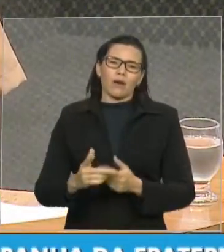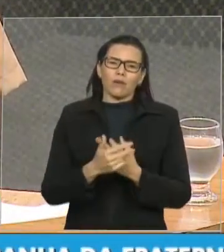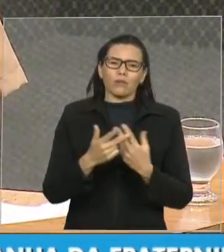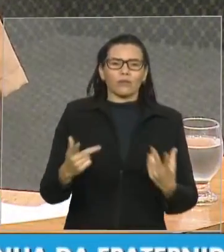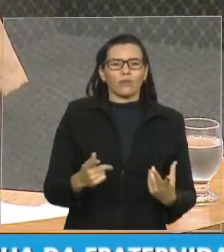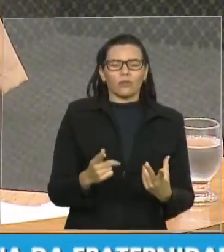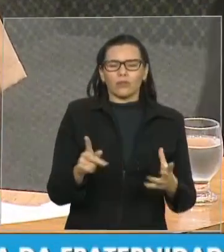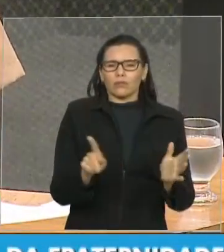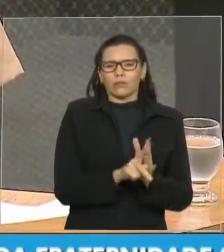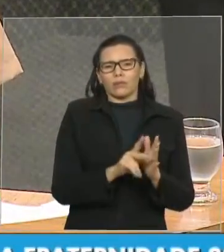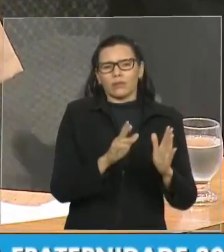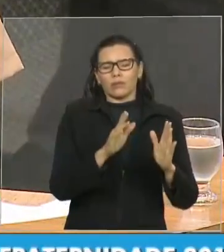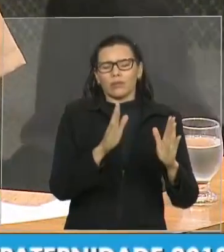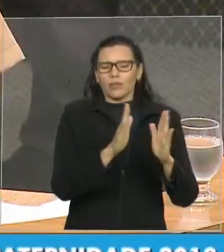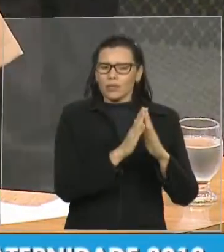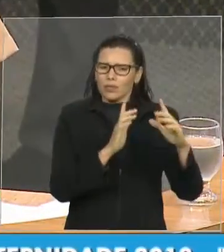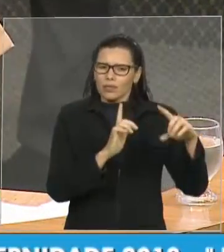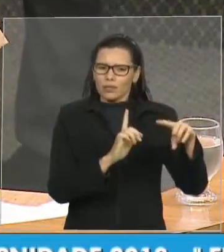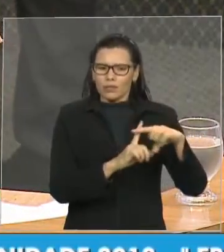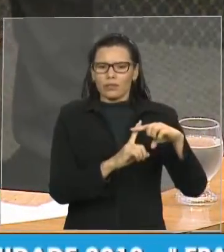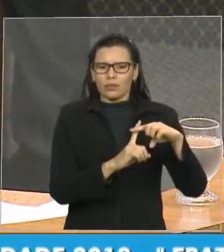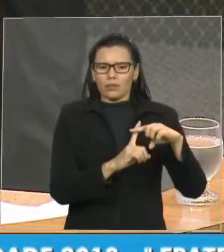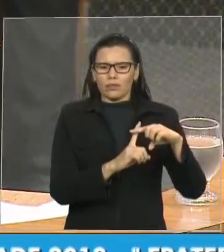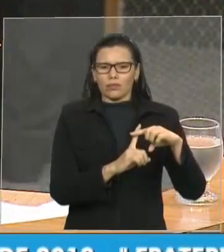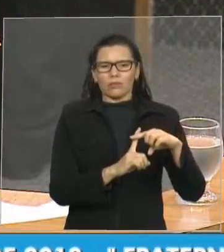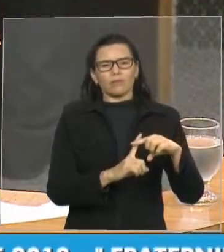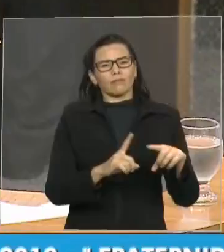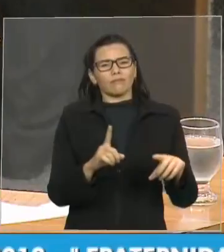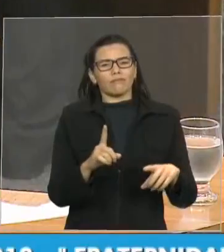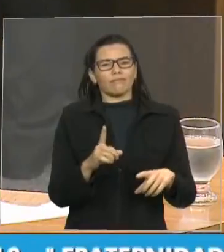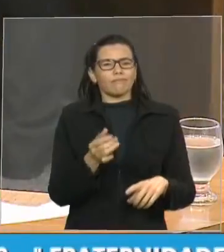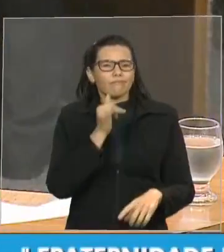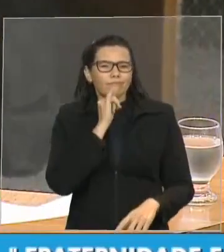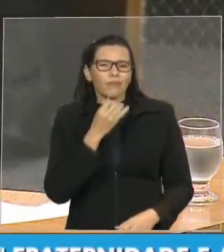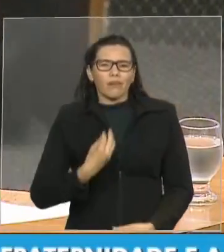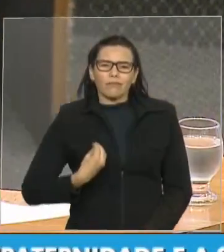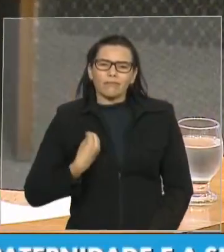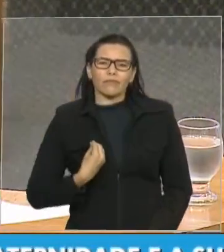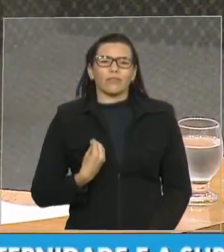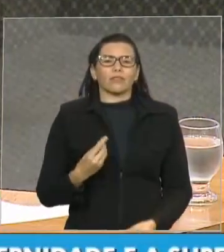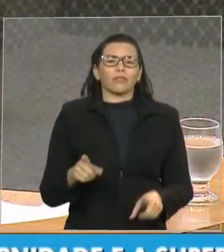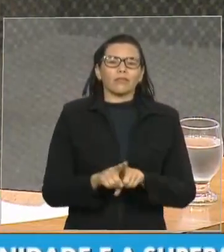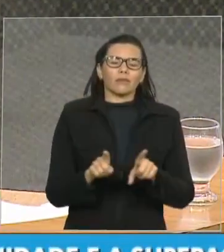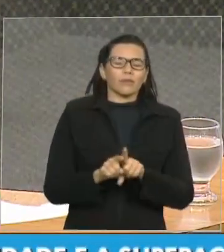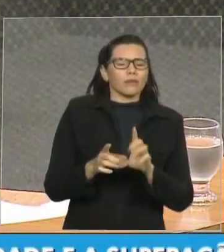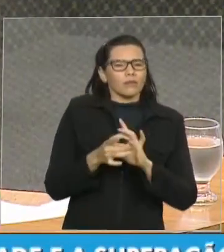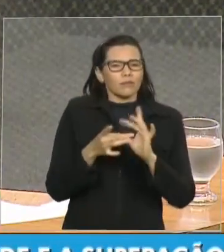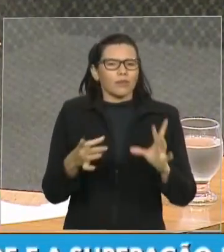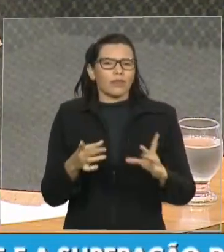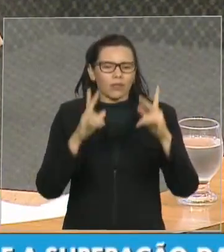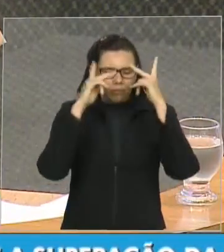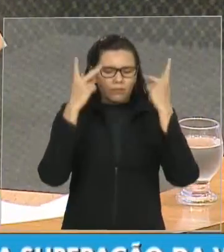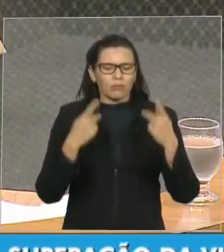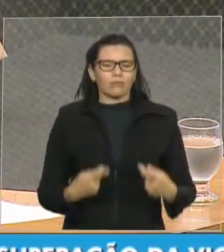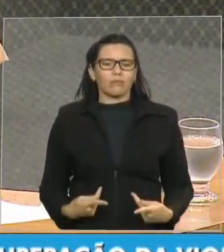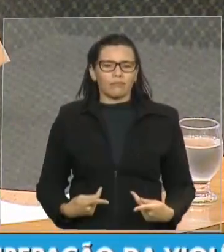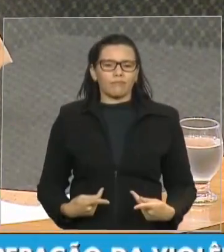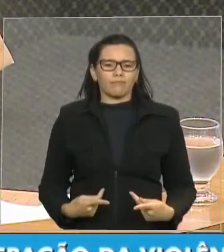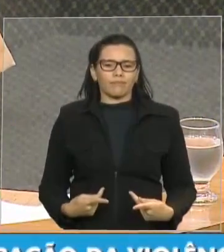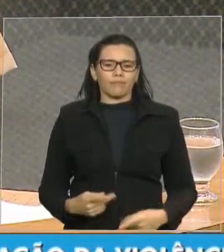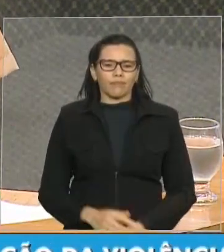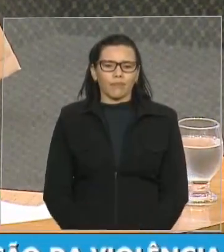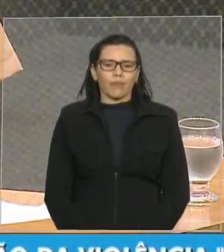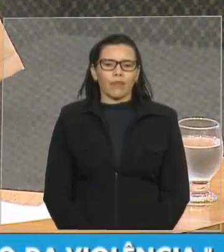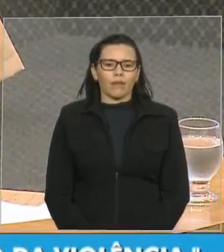destrói a dignidade. A violência destrói a vida, a liberdade dos seres humanos. A busca